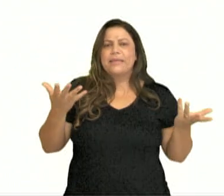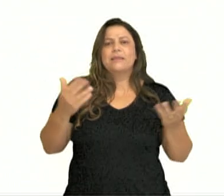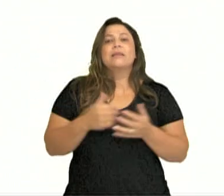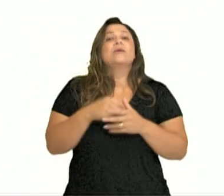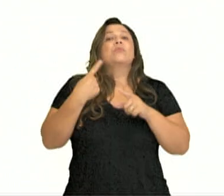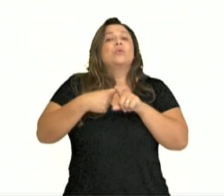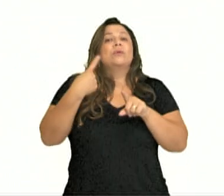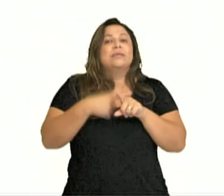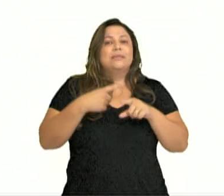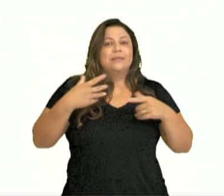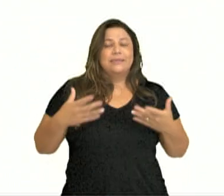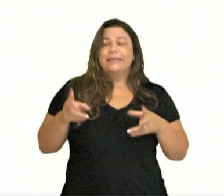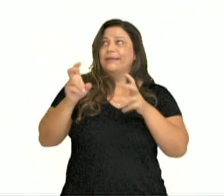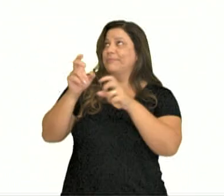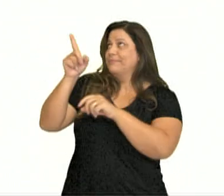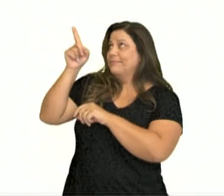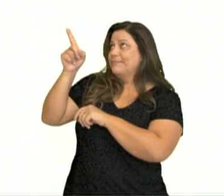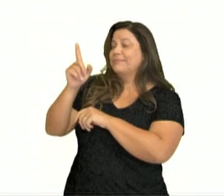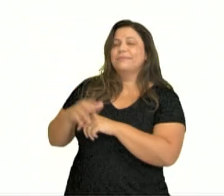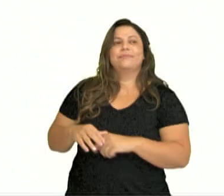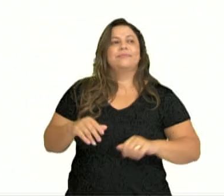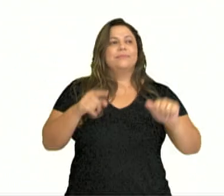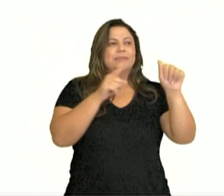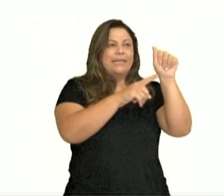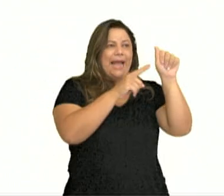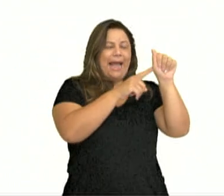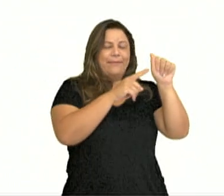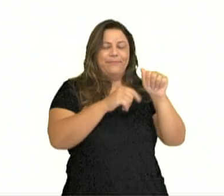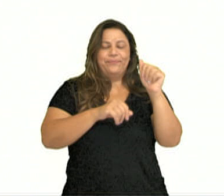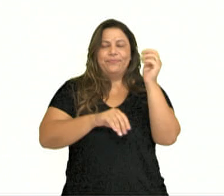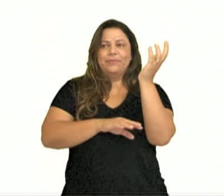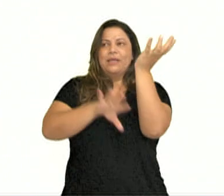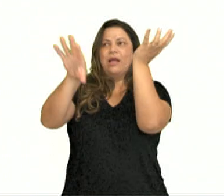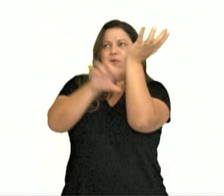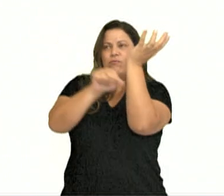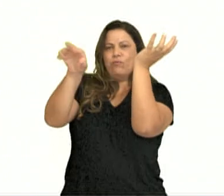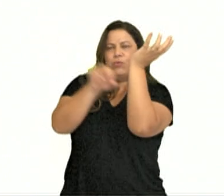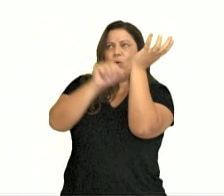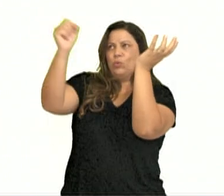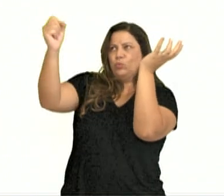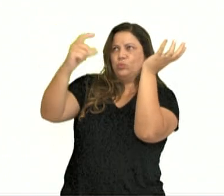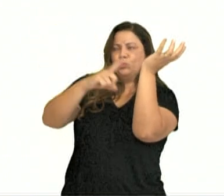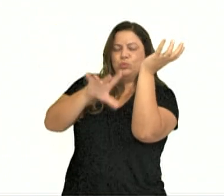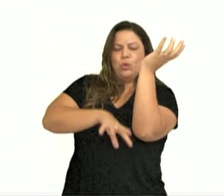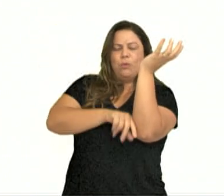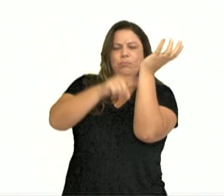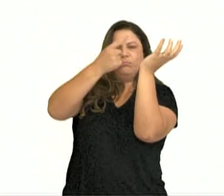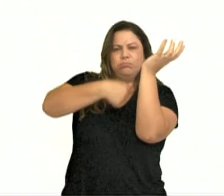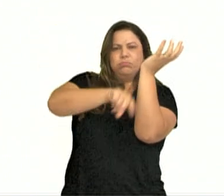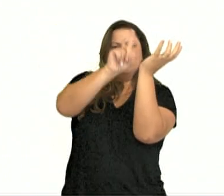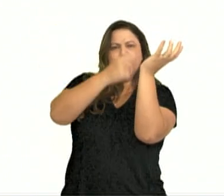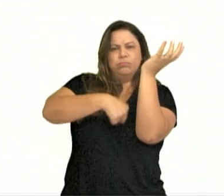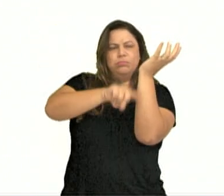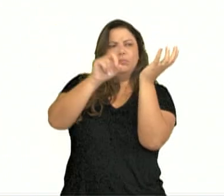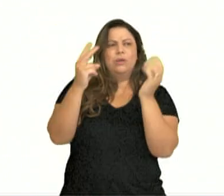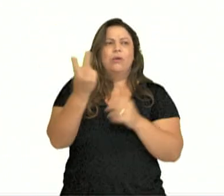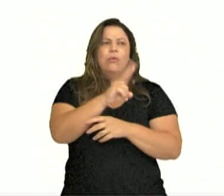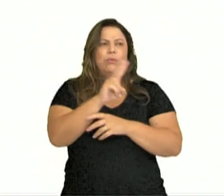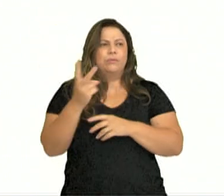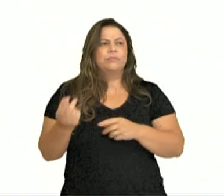por: letra A, fotossíntese e absorção, B, ambos fotossíntese,